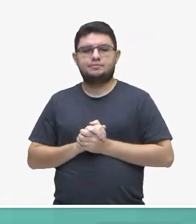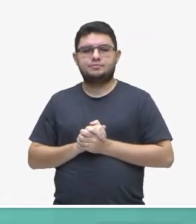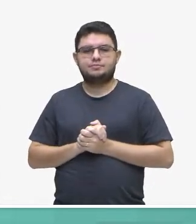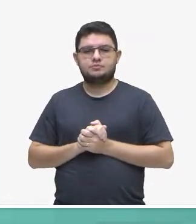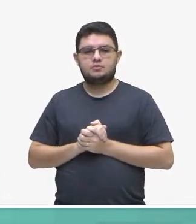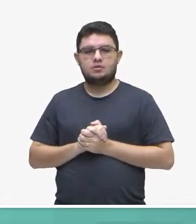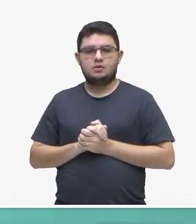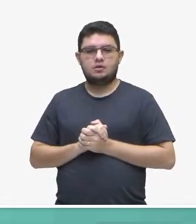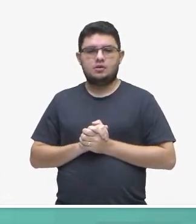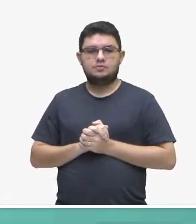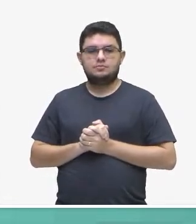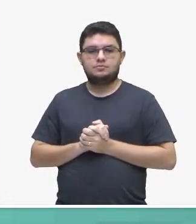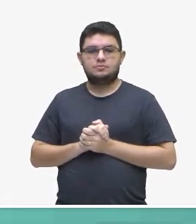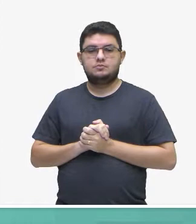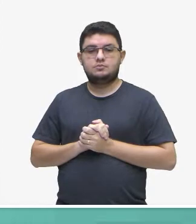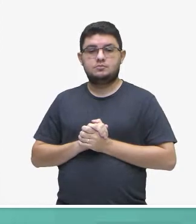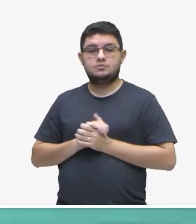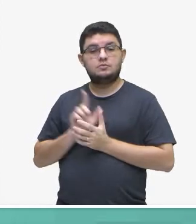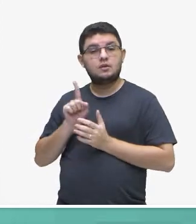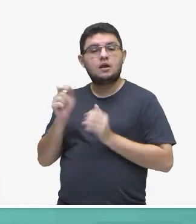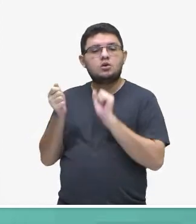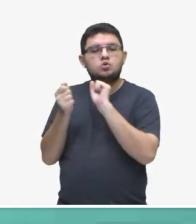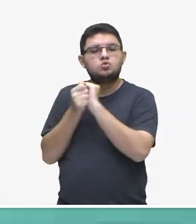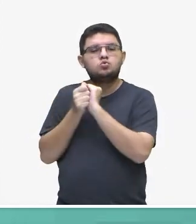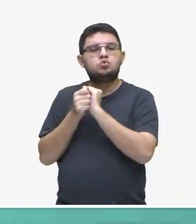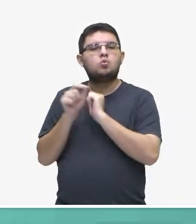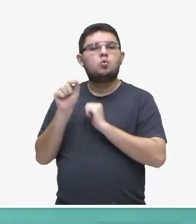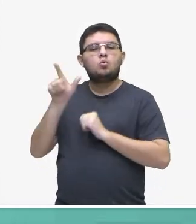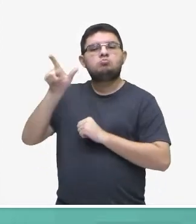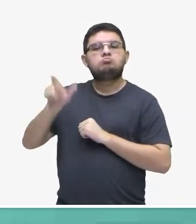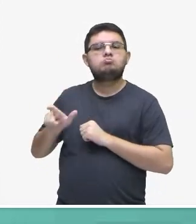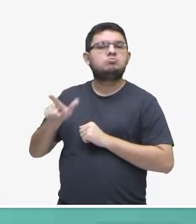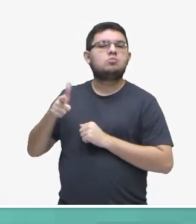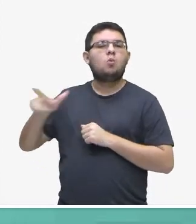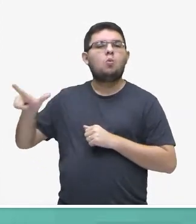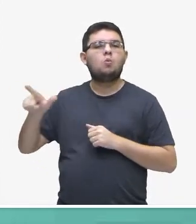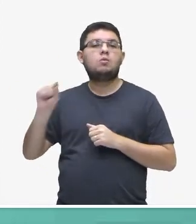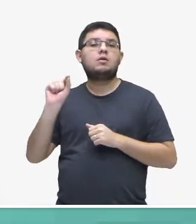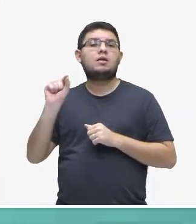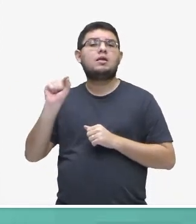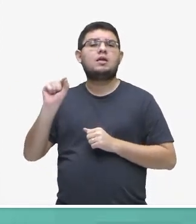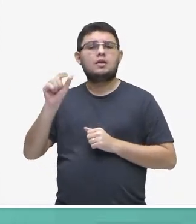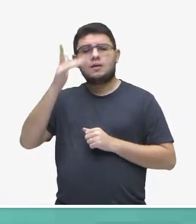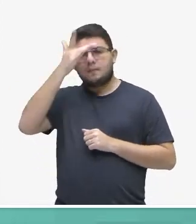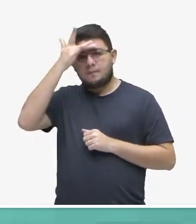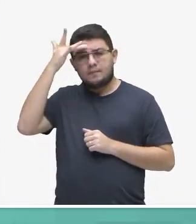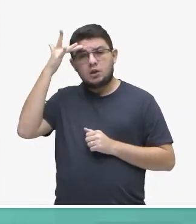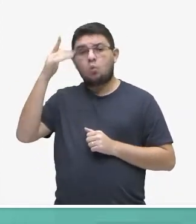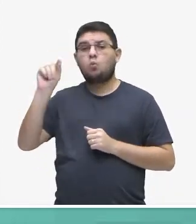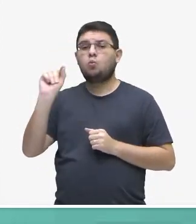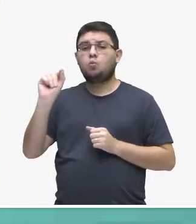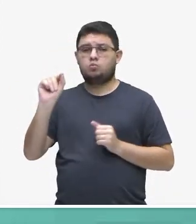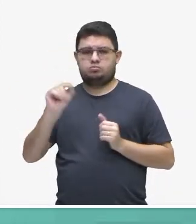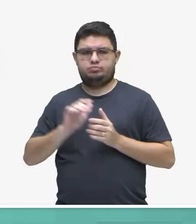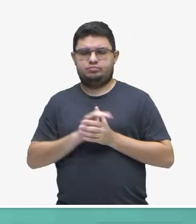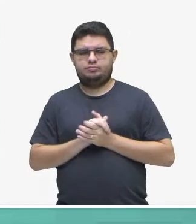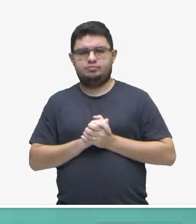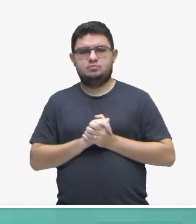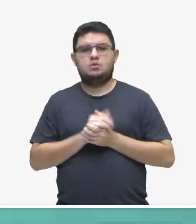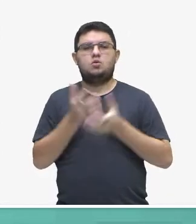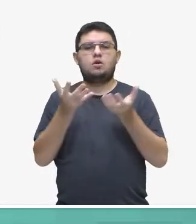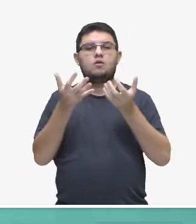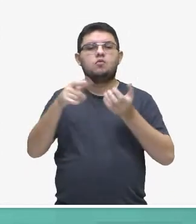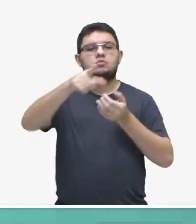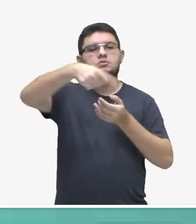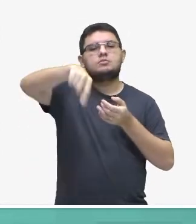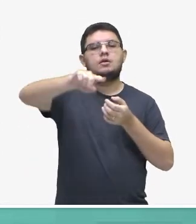her? Né? Com quem ela está? Who is with her? Eu quero que as turmas me digam aí com quem